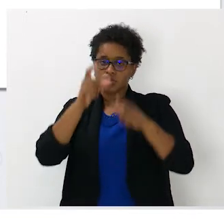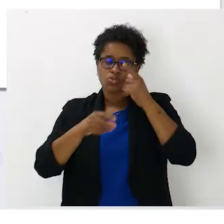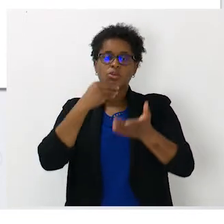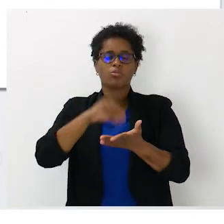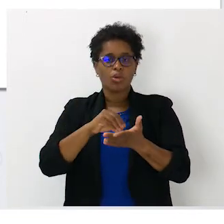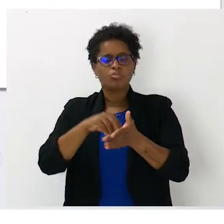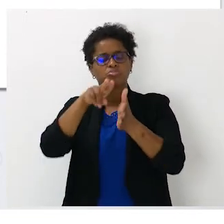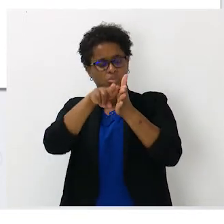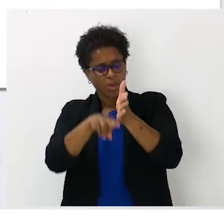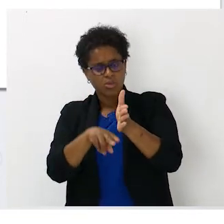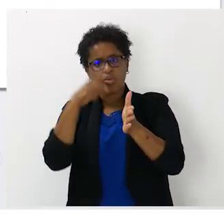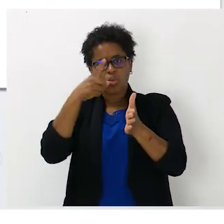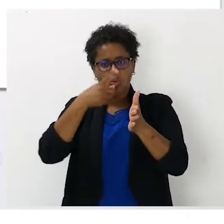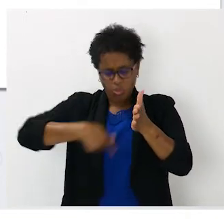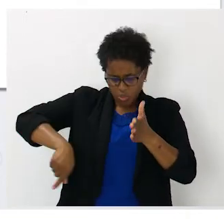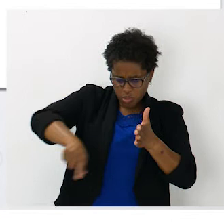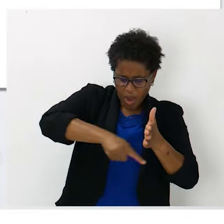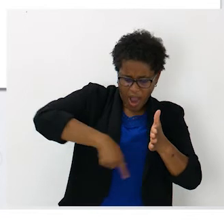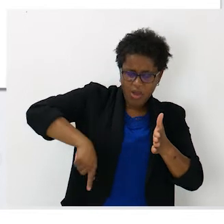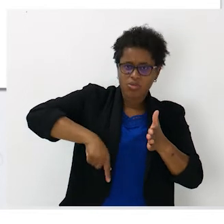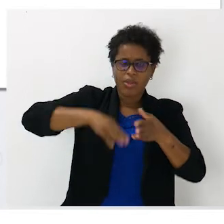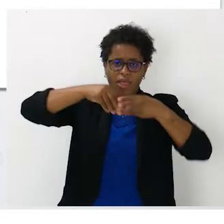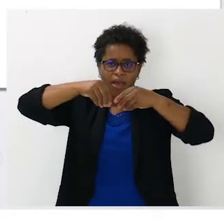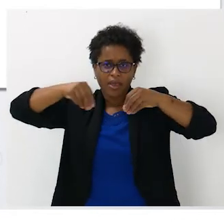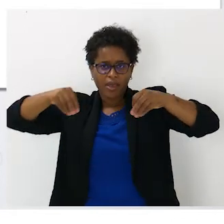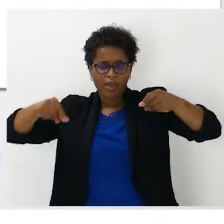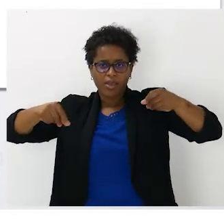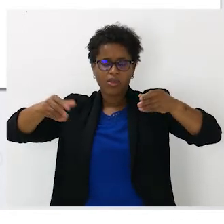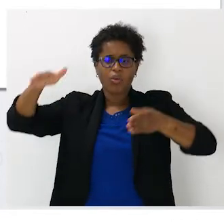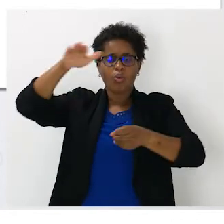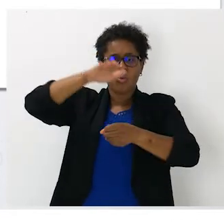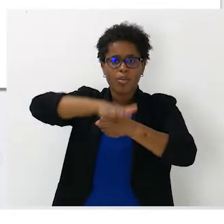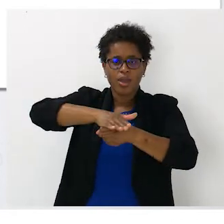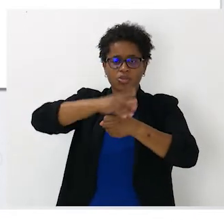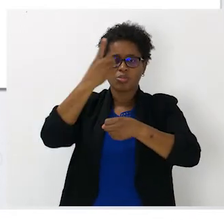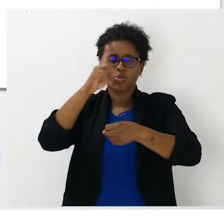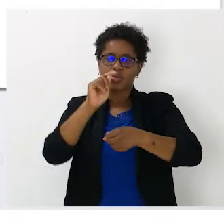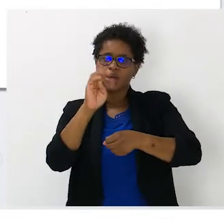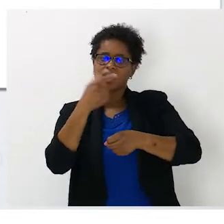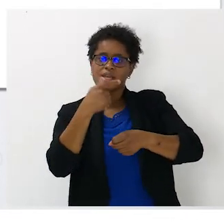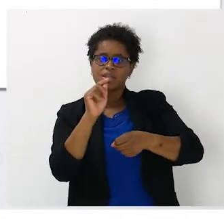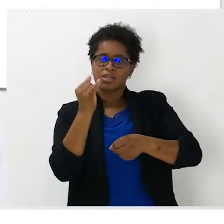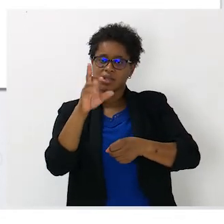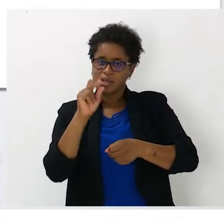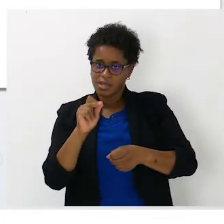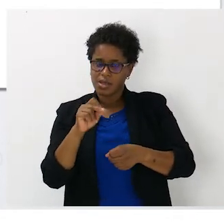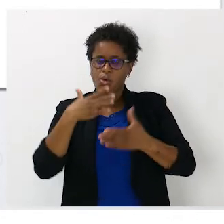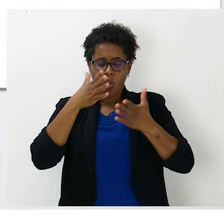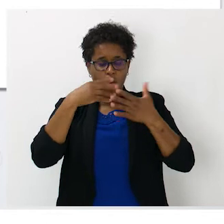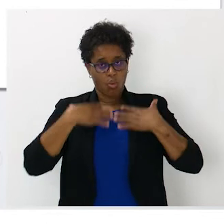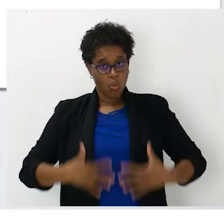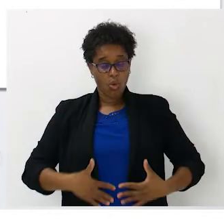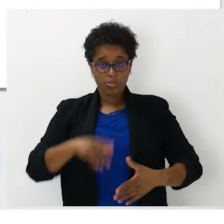enterrados num buraco na areia e cobertos por uma esteira. O corpo do